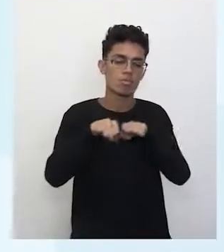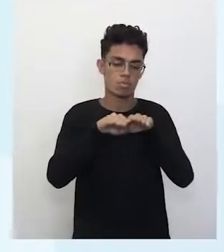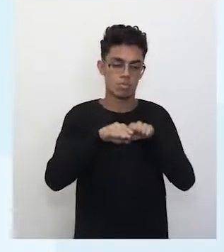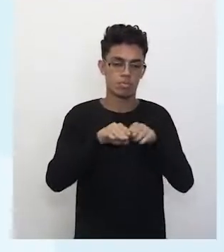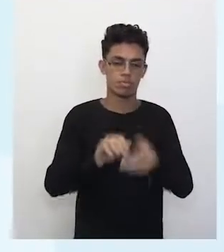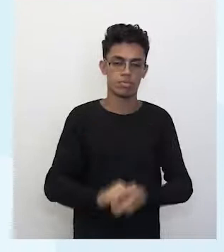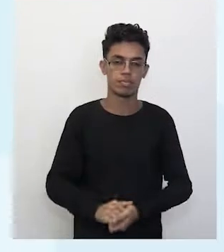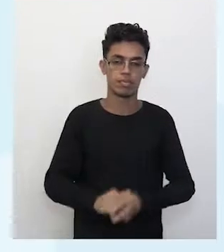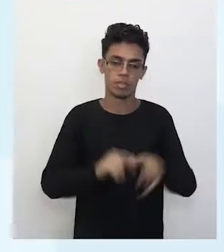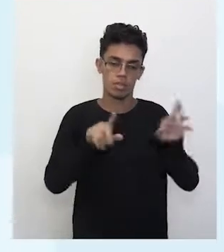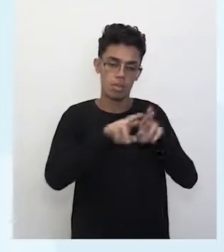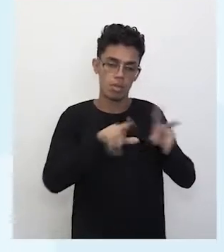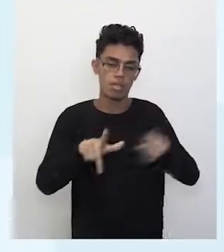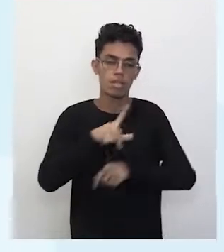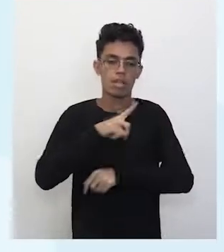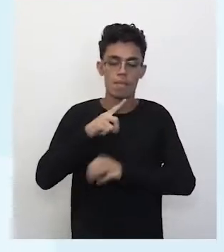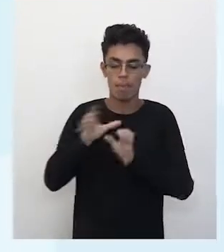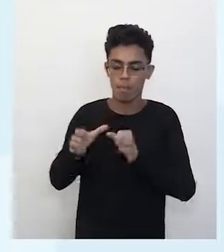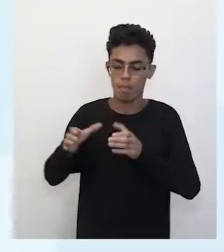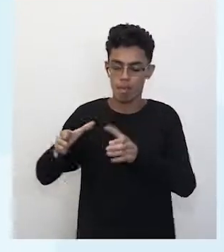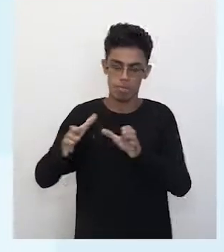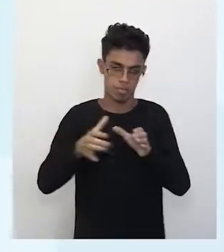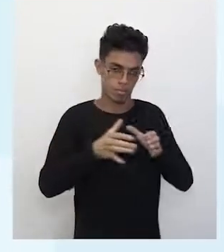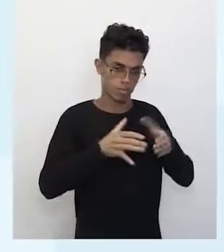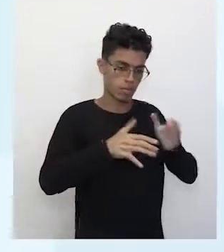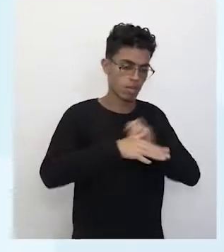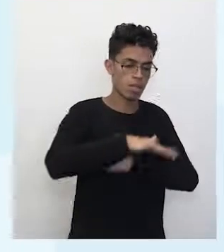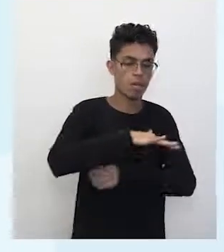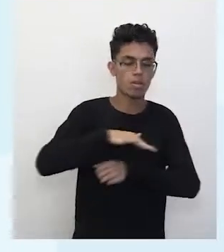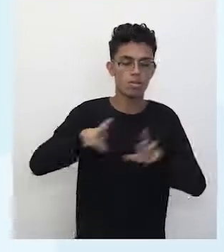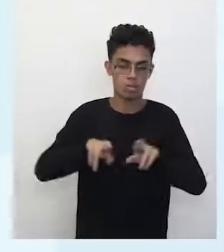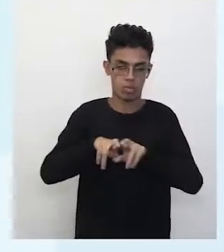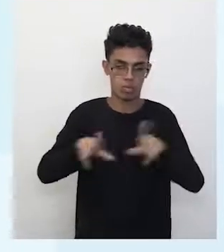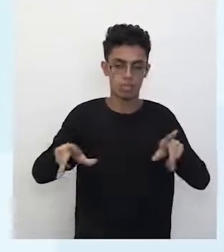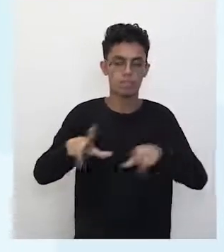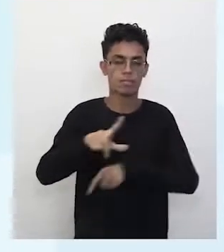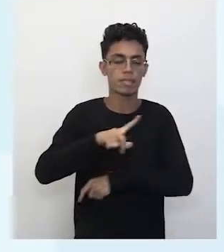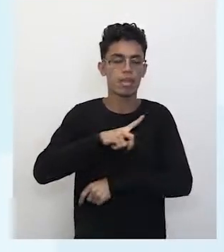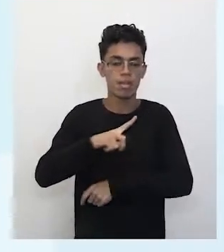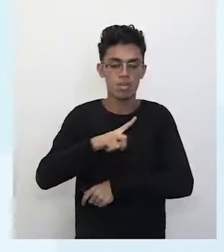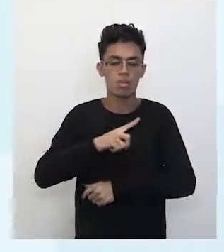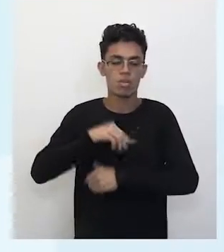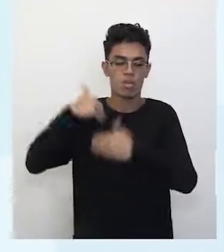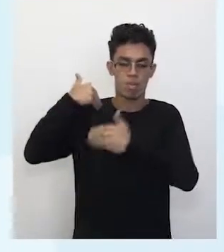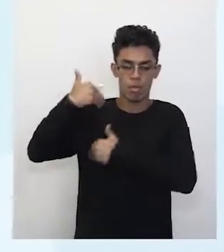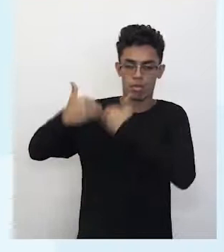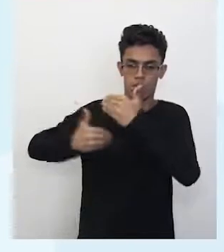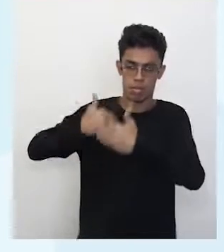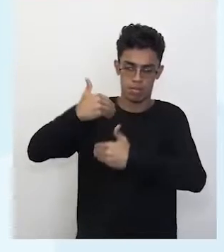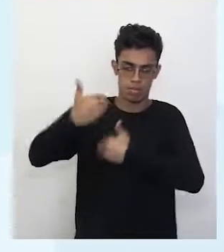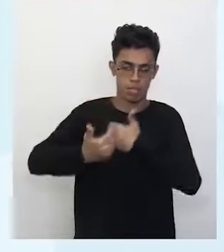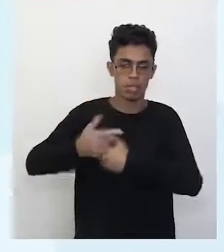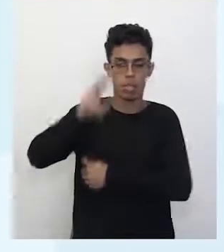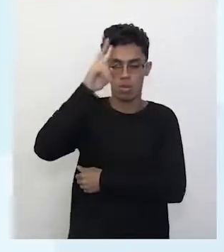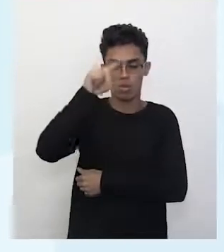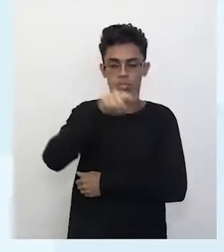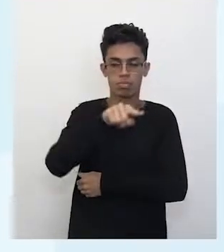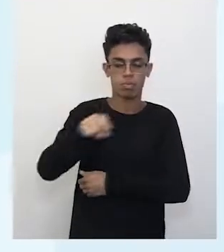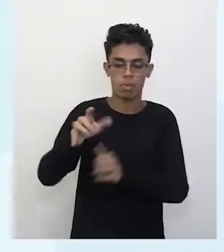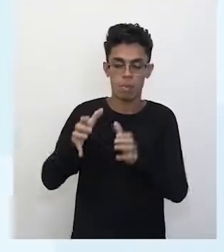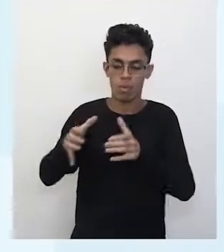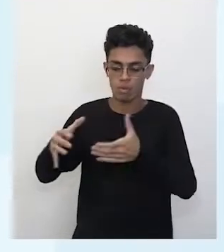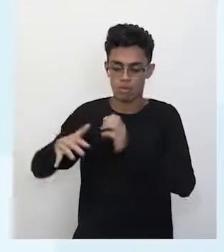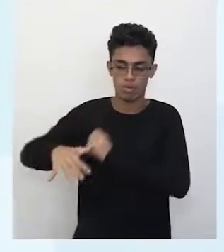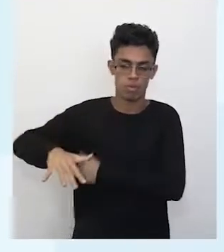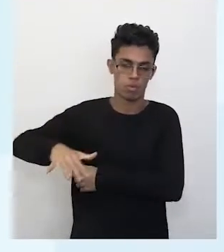características, a diferença de um determinado grupo, essas diferenças que são construídas ao longo da história, colocam esse grupo,